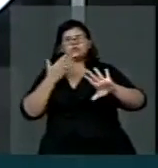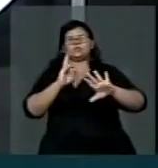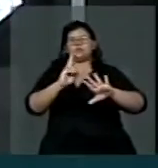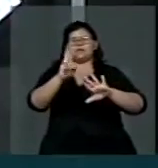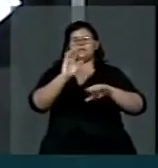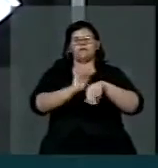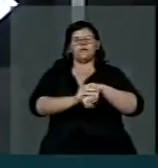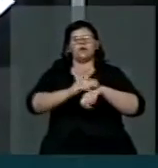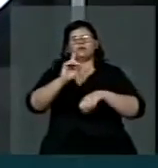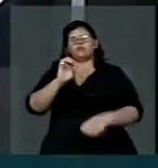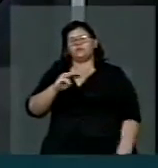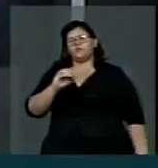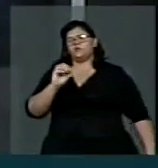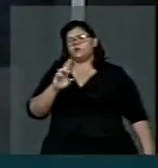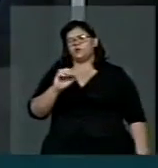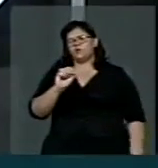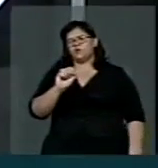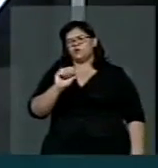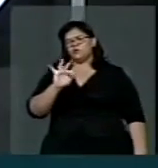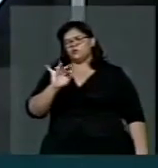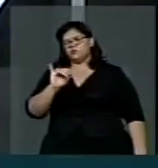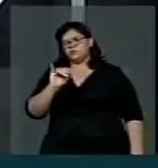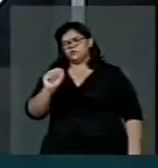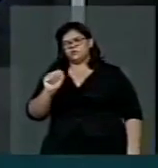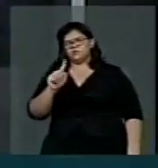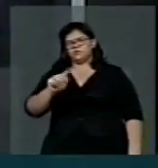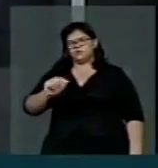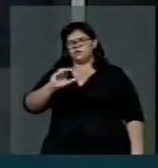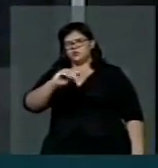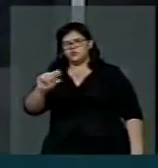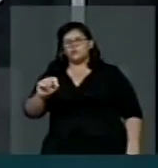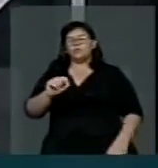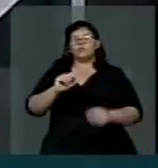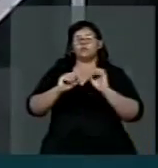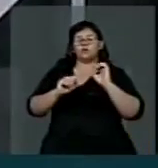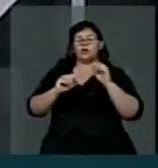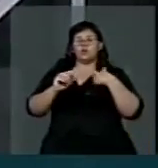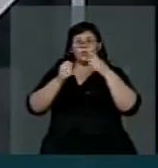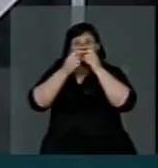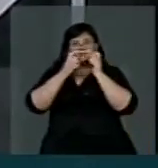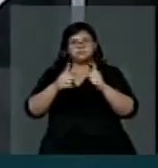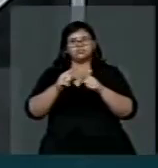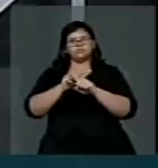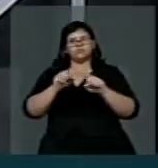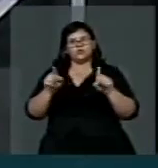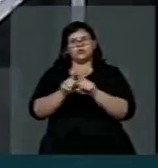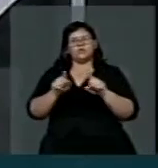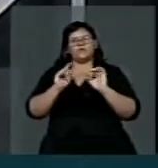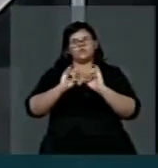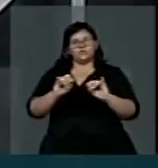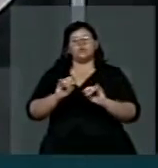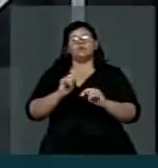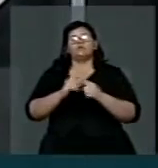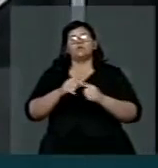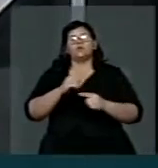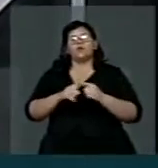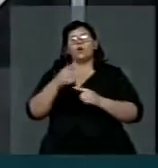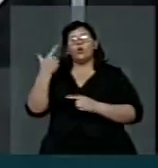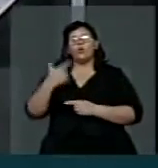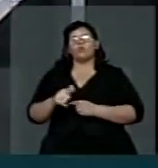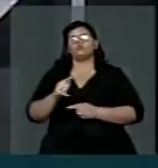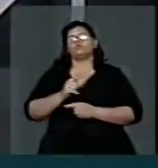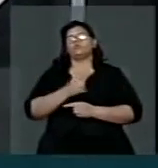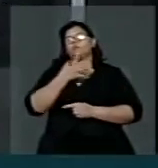da democracia. Aproveitando a oportunidade, alerto aos colegas sobre outra proposição que representa